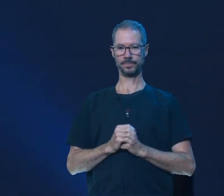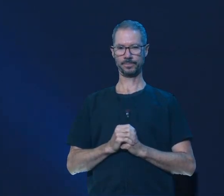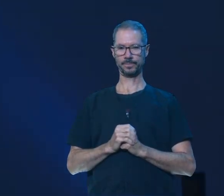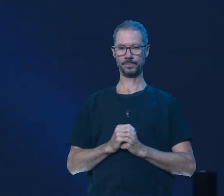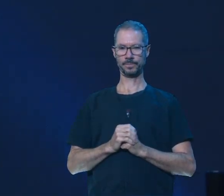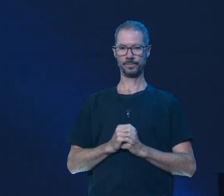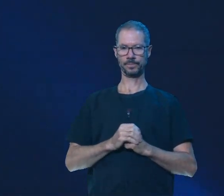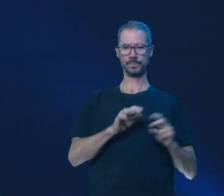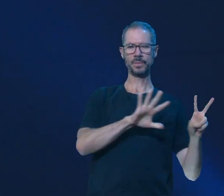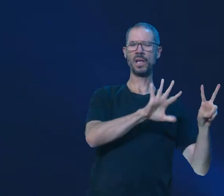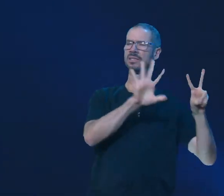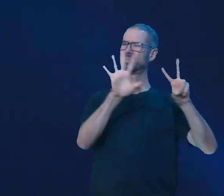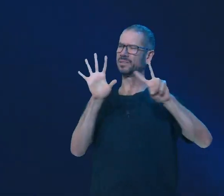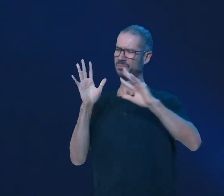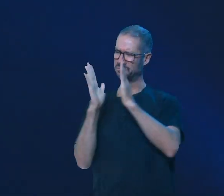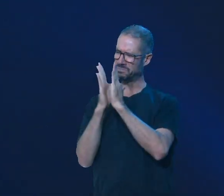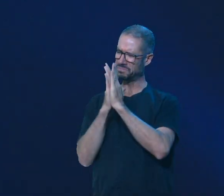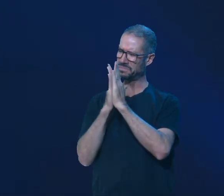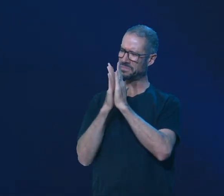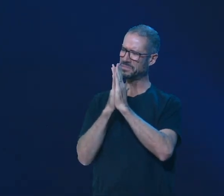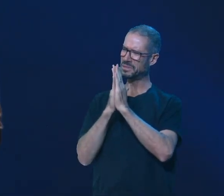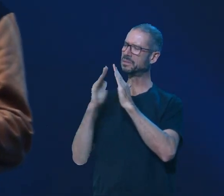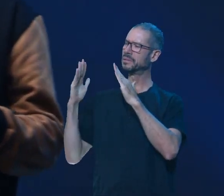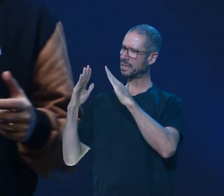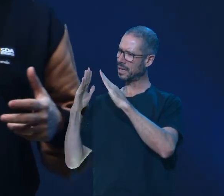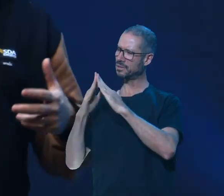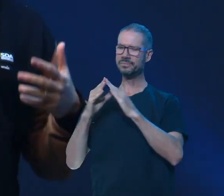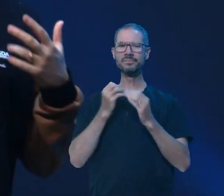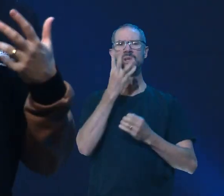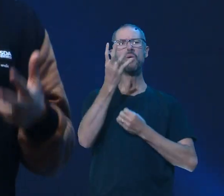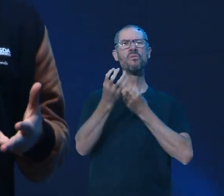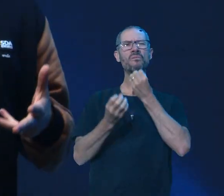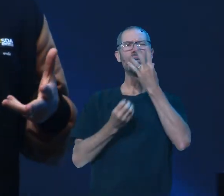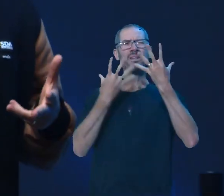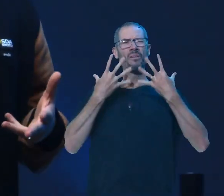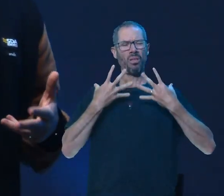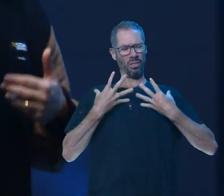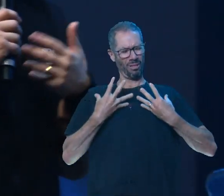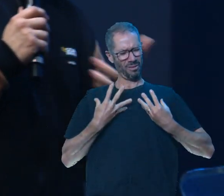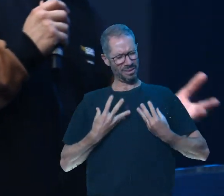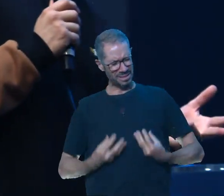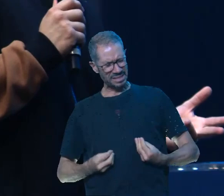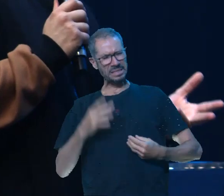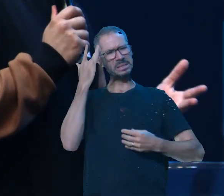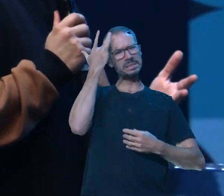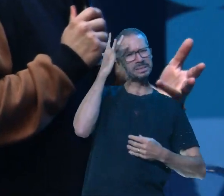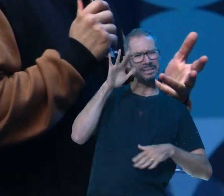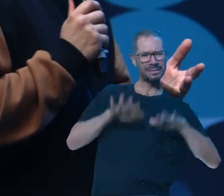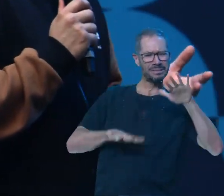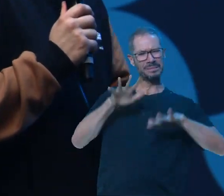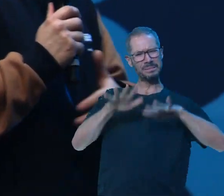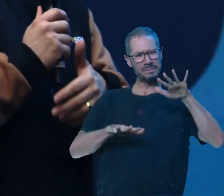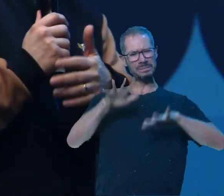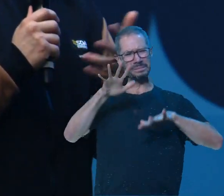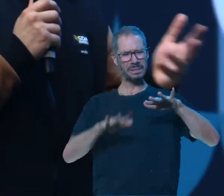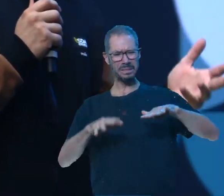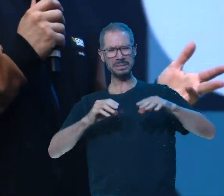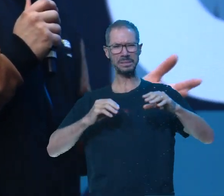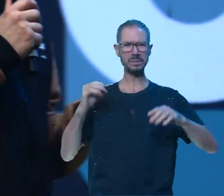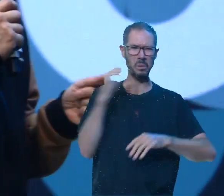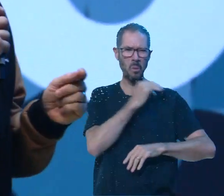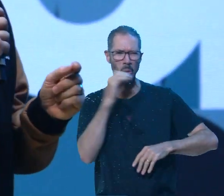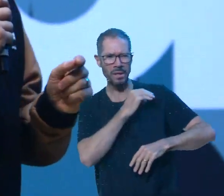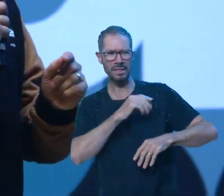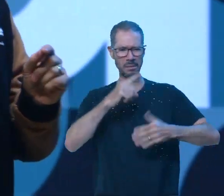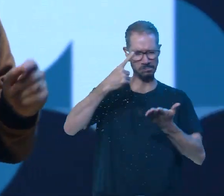Essa semana eu estava orando em casa e eu confesso para vocês que me veio um certo cansaço. Eu não sei, às vezes, em meio às correrias do